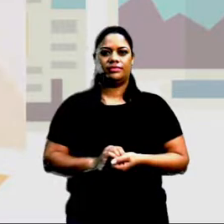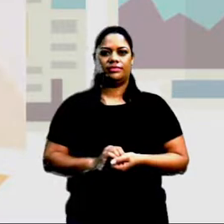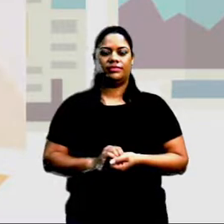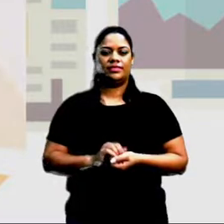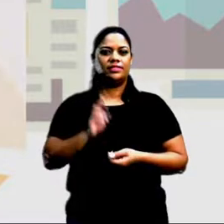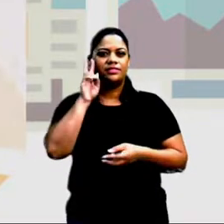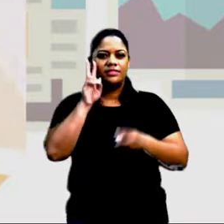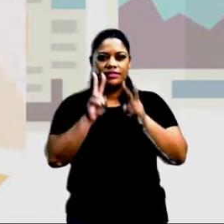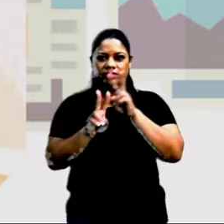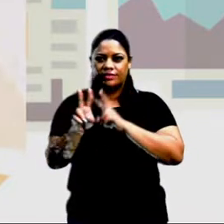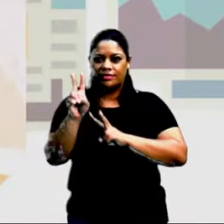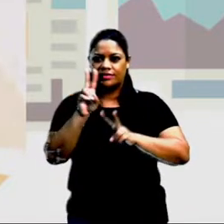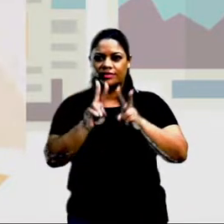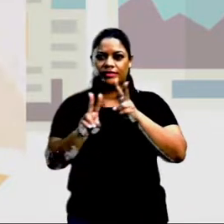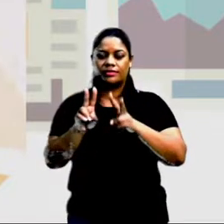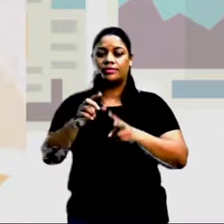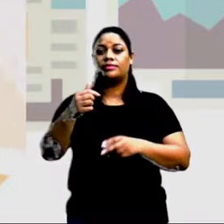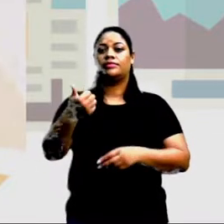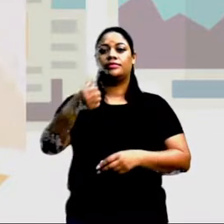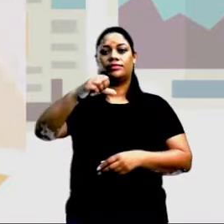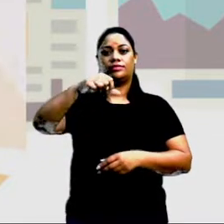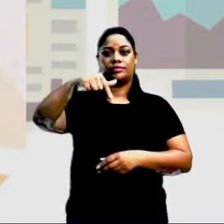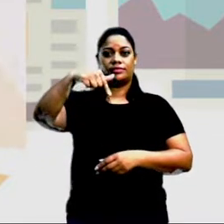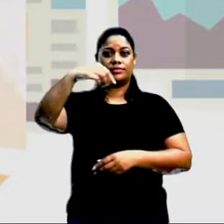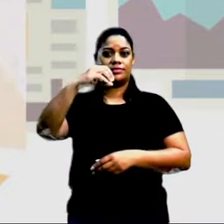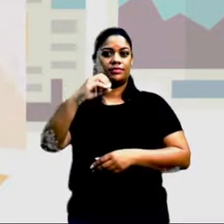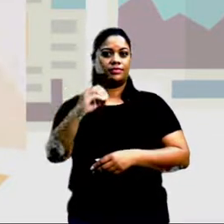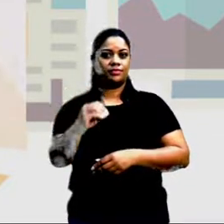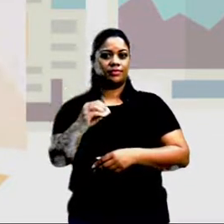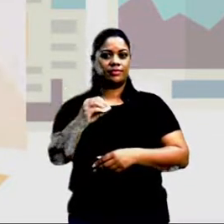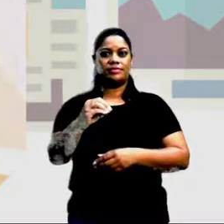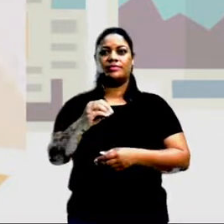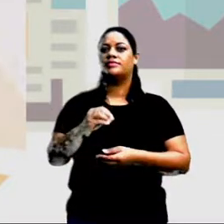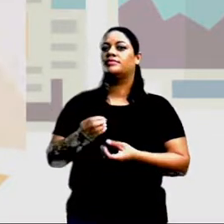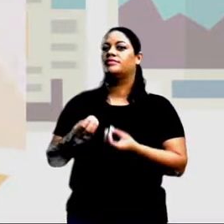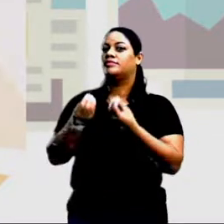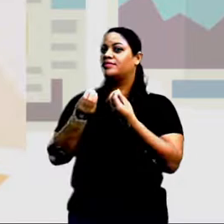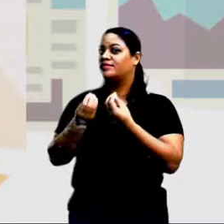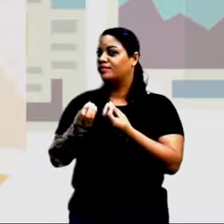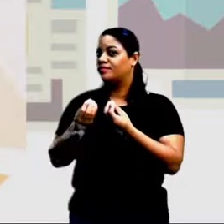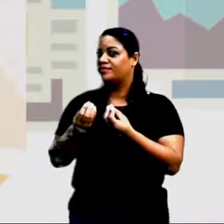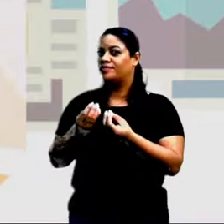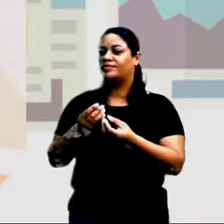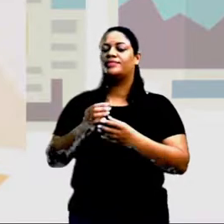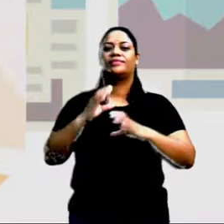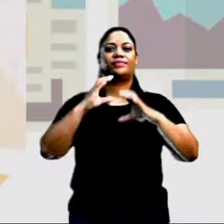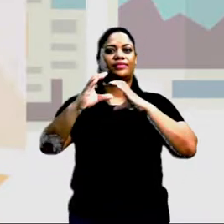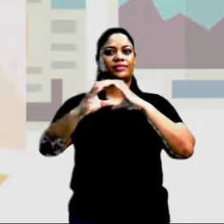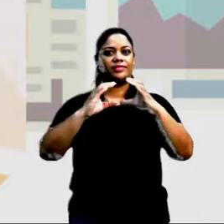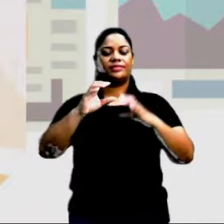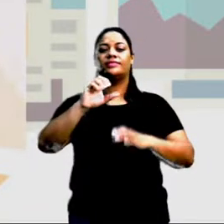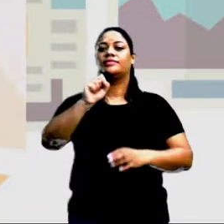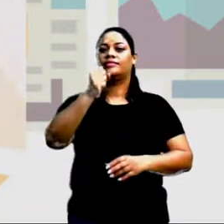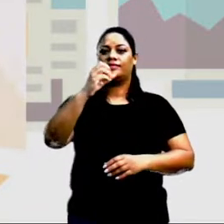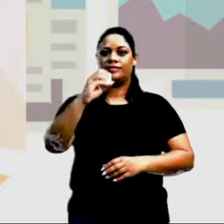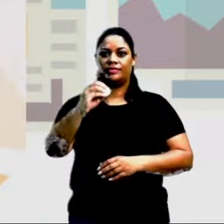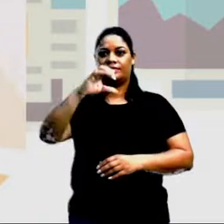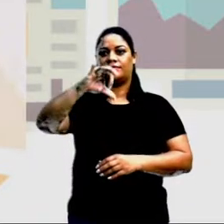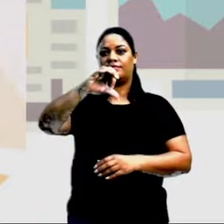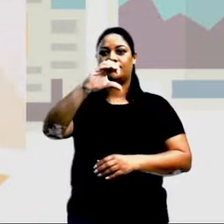você vai observando, ó, 1970 aí na sua telinha, como era, 80,